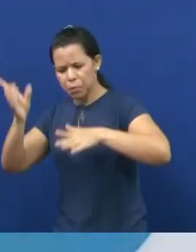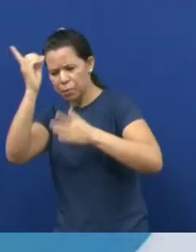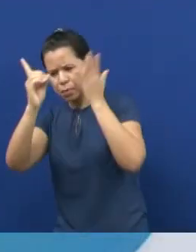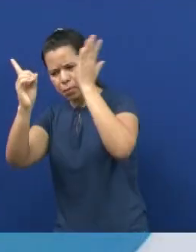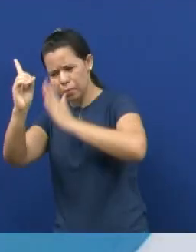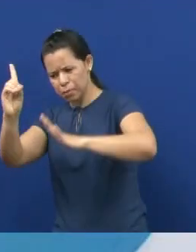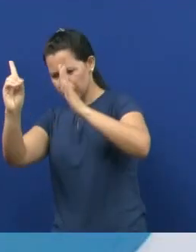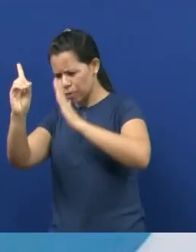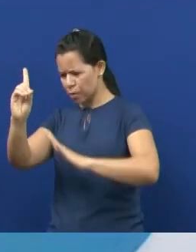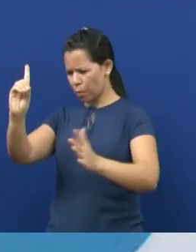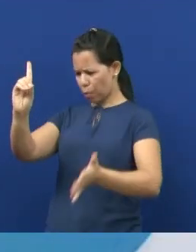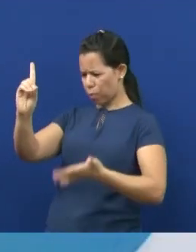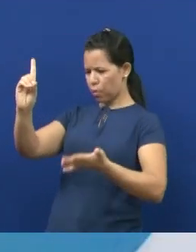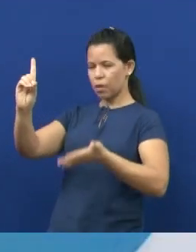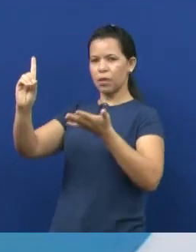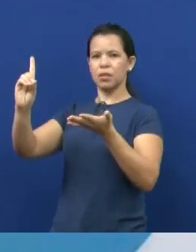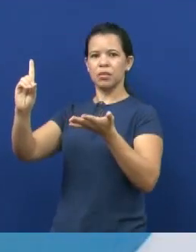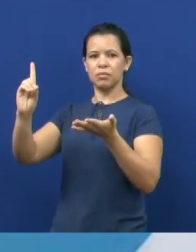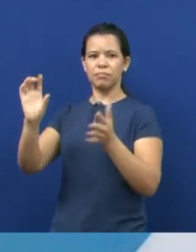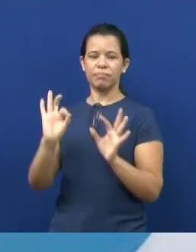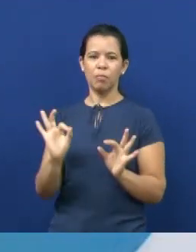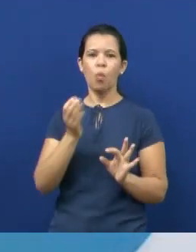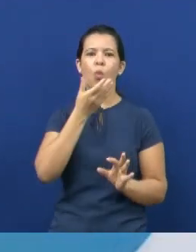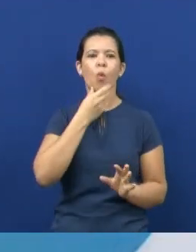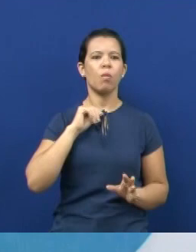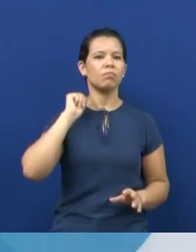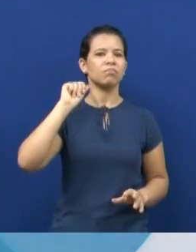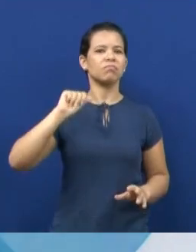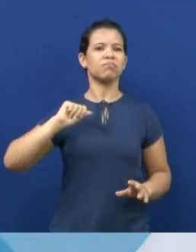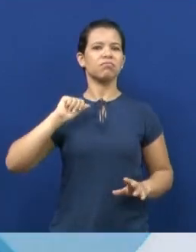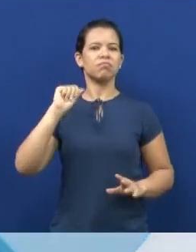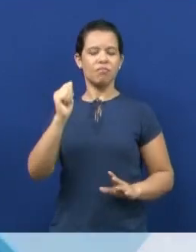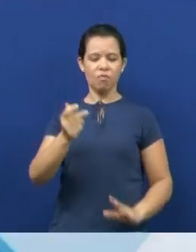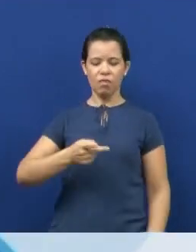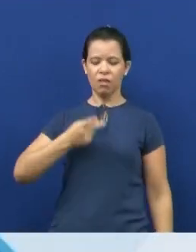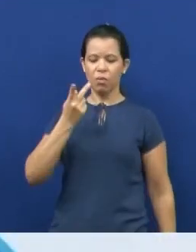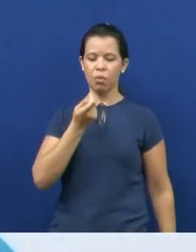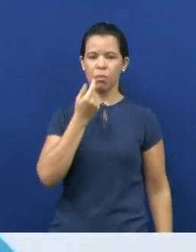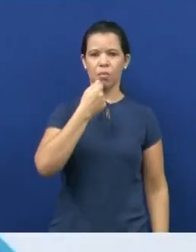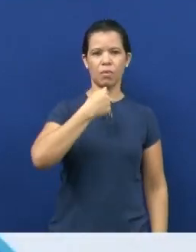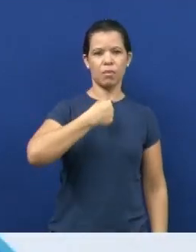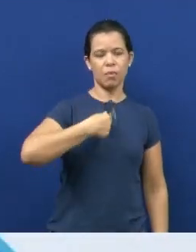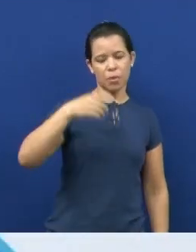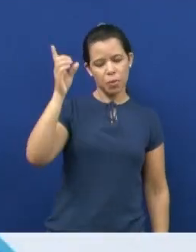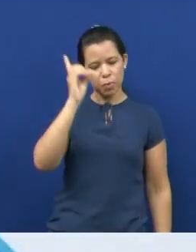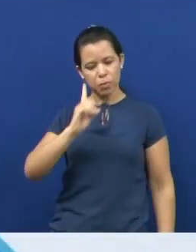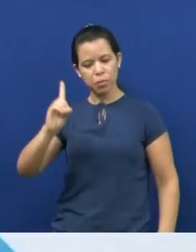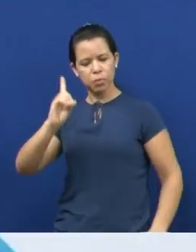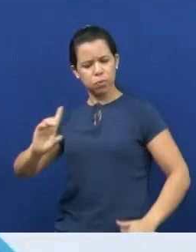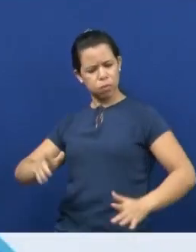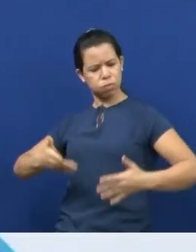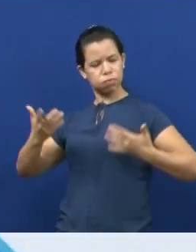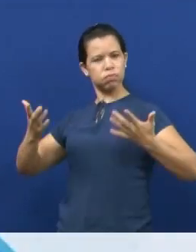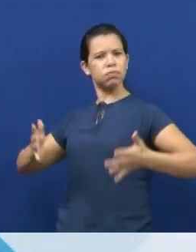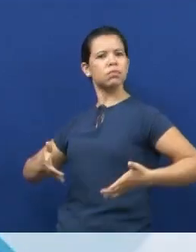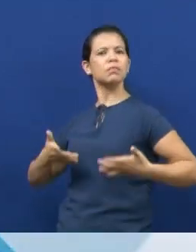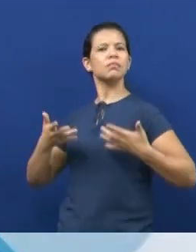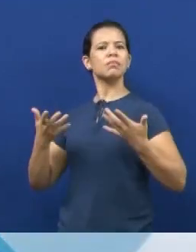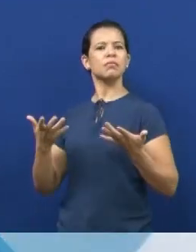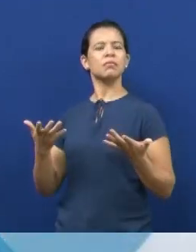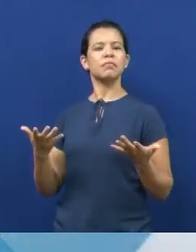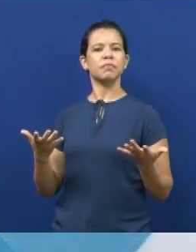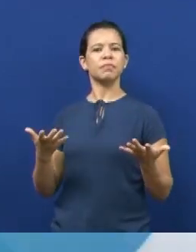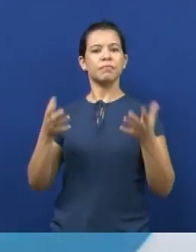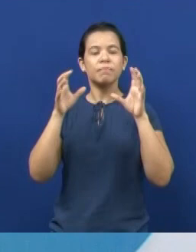terp saiu do couro e entoou eu dionísio sou formidável assim a história